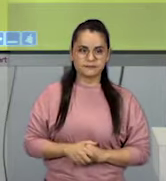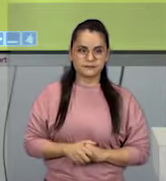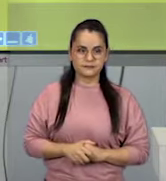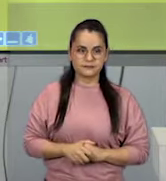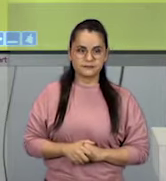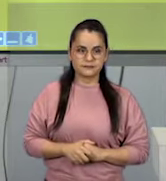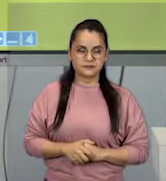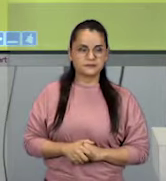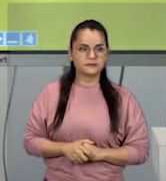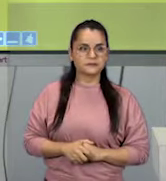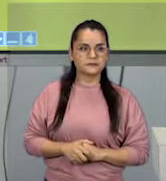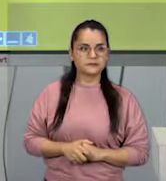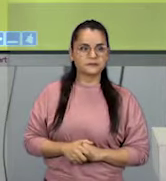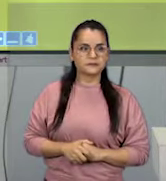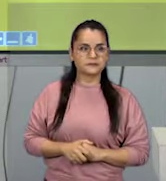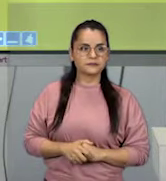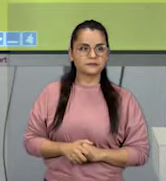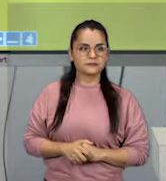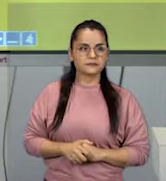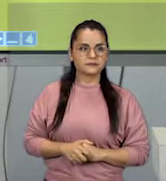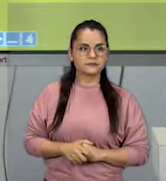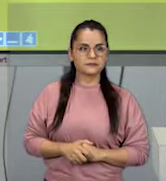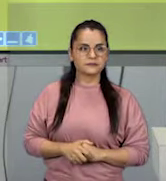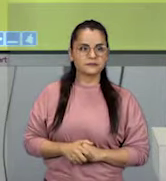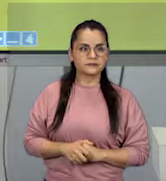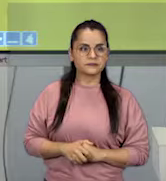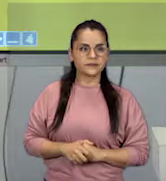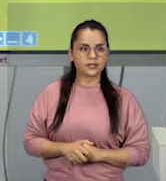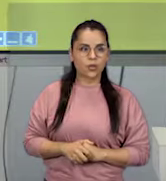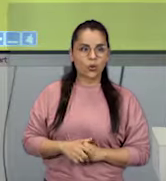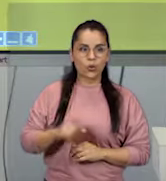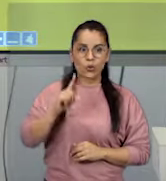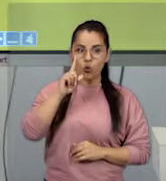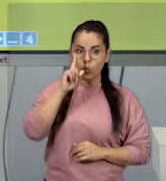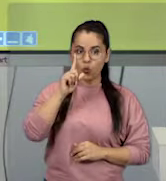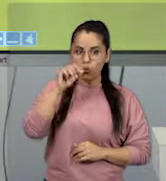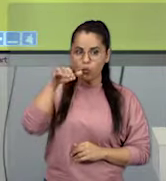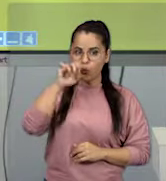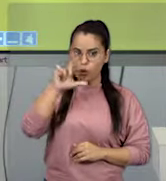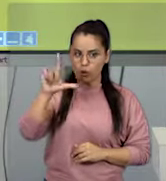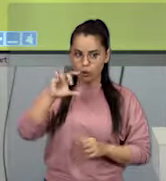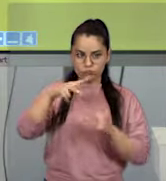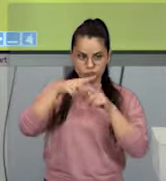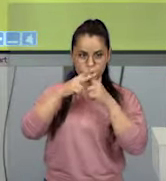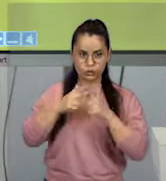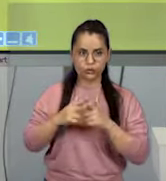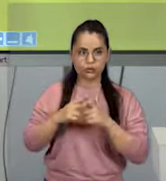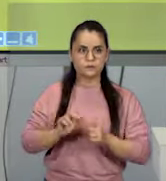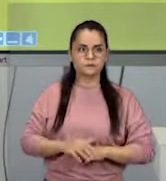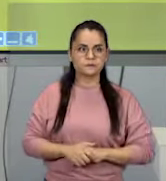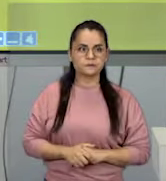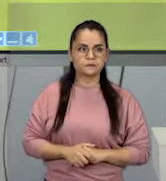quilojoule né e na verdade ou morte é um mal tá gente um motion vol